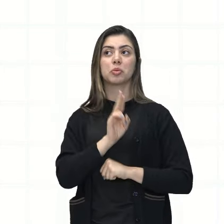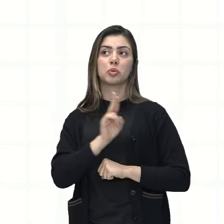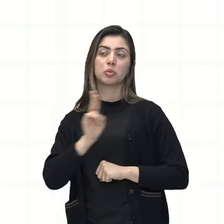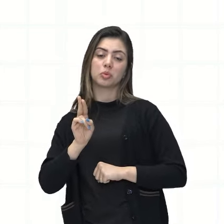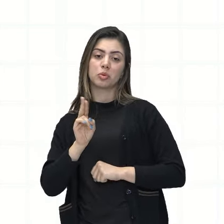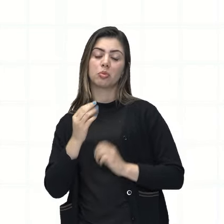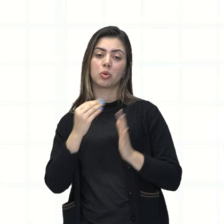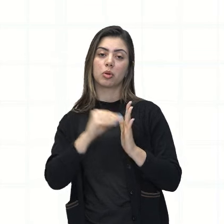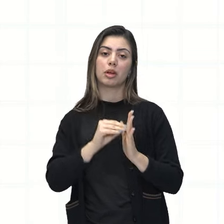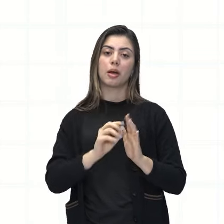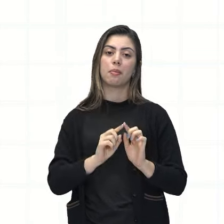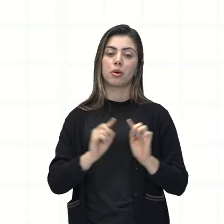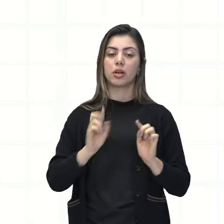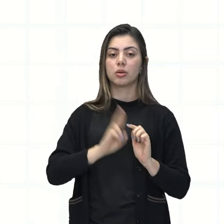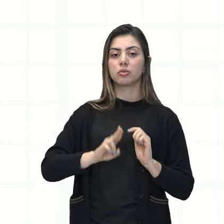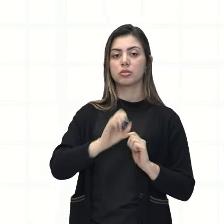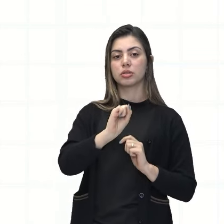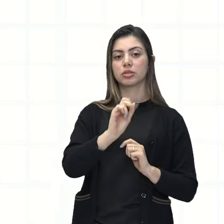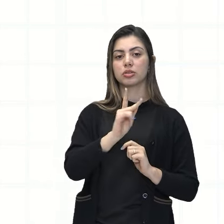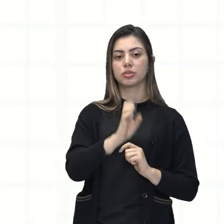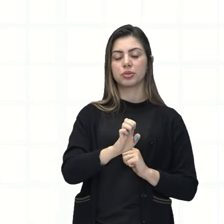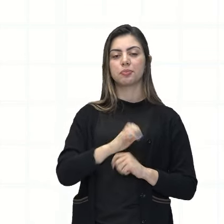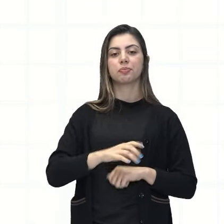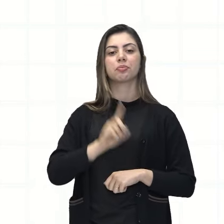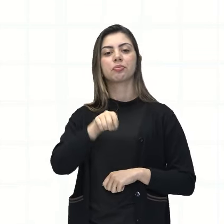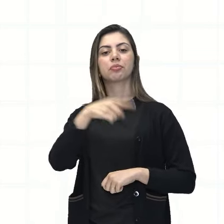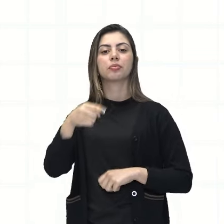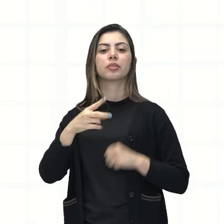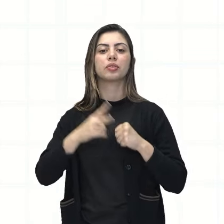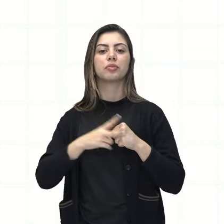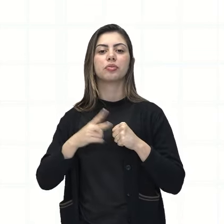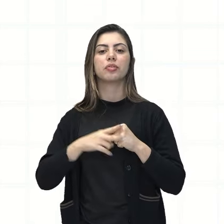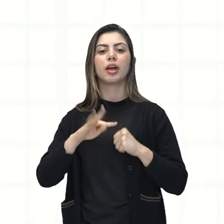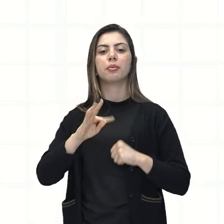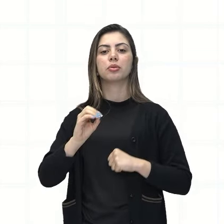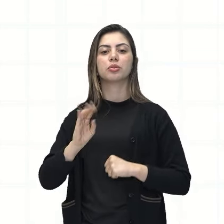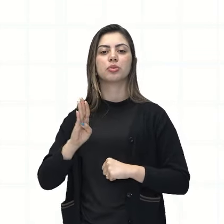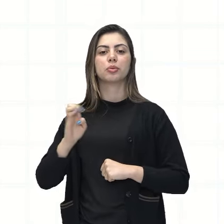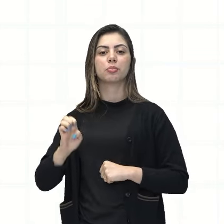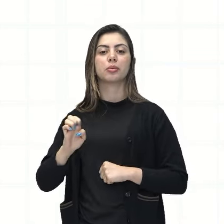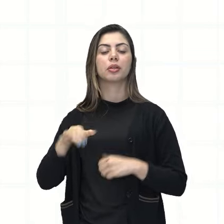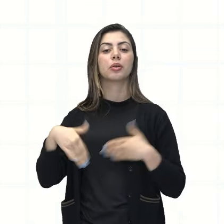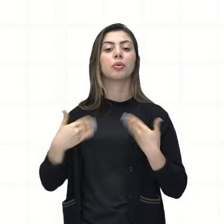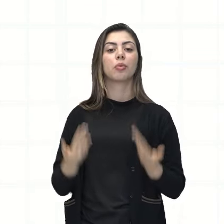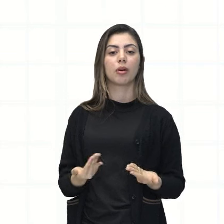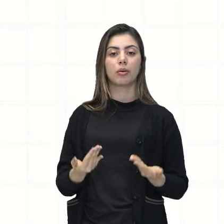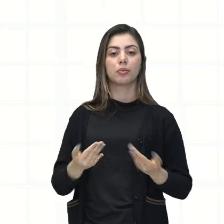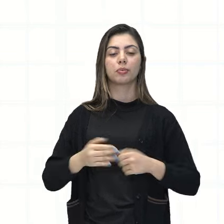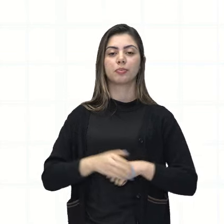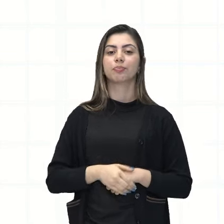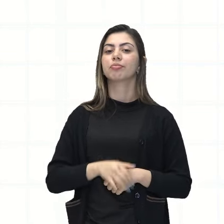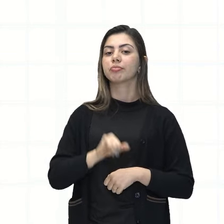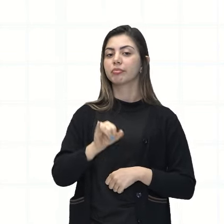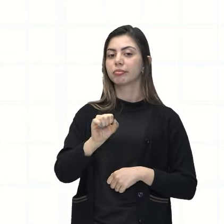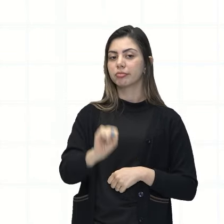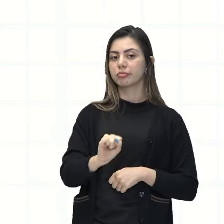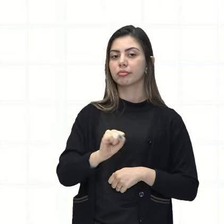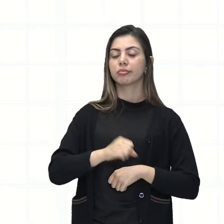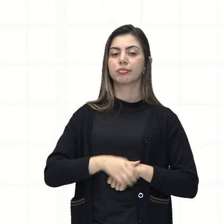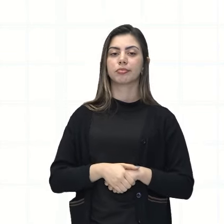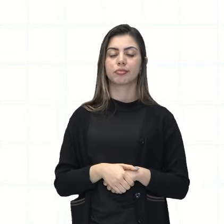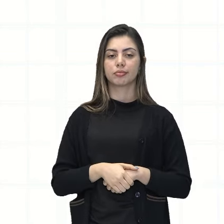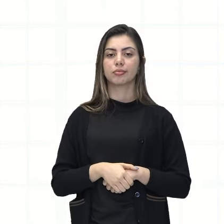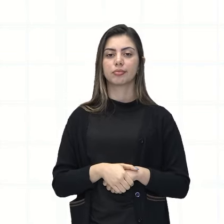nenhum, she. O verbo to be, que vai concordar com she, é o is, né?